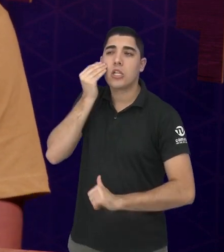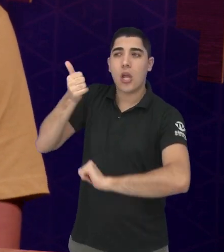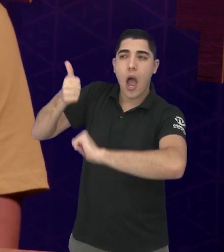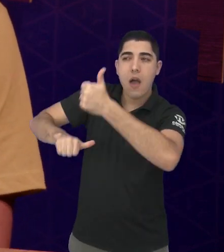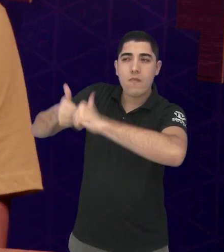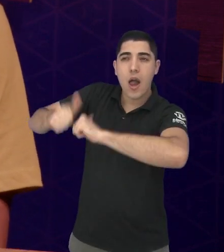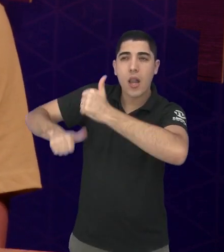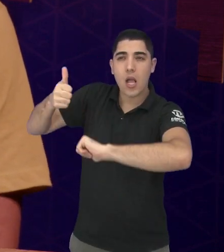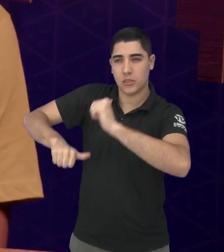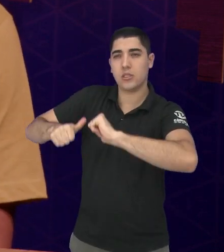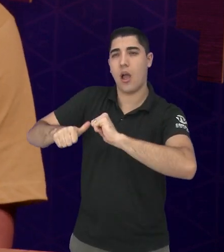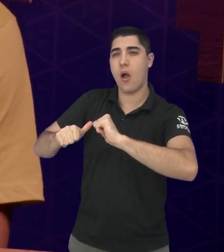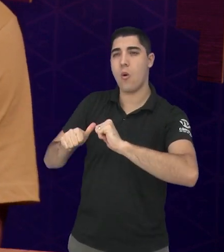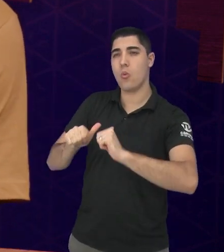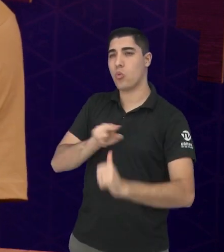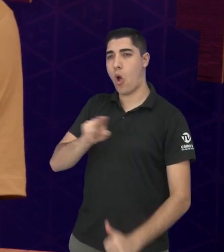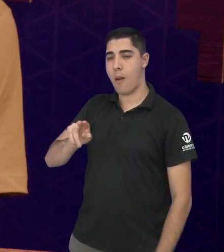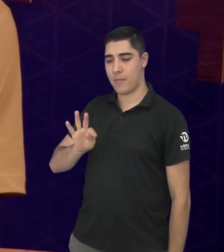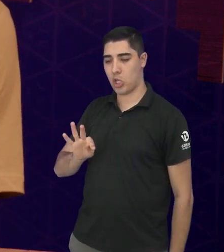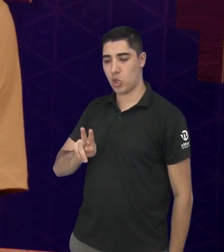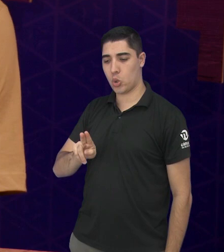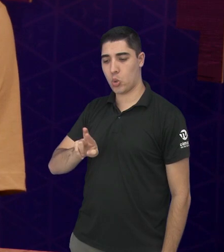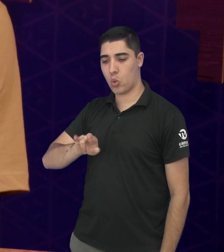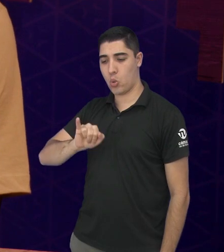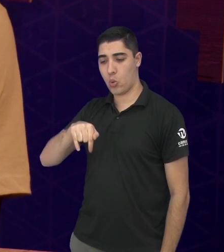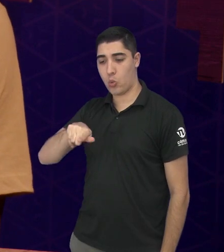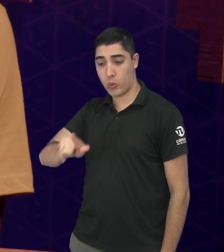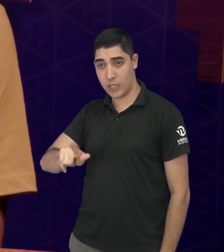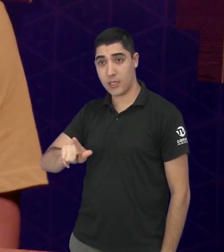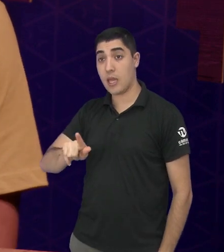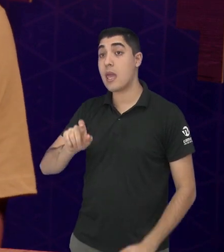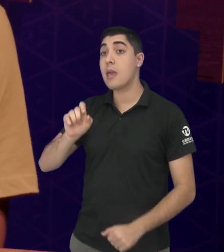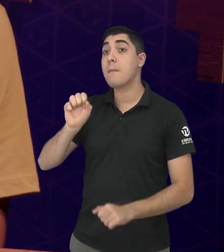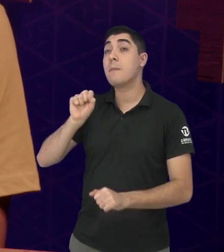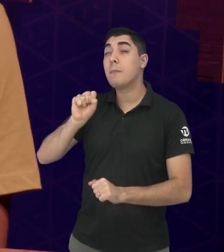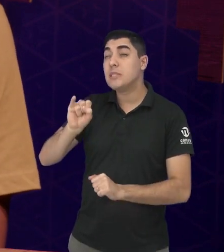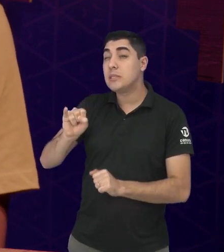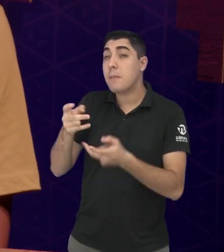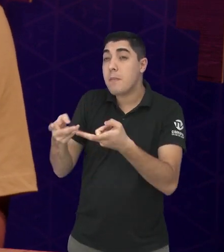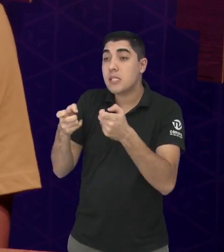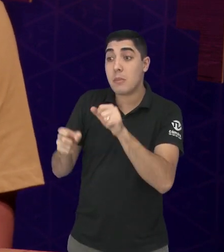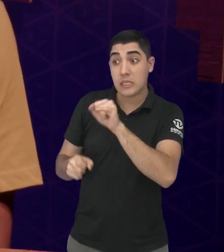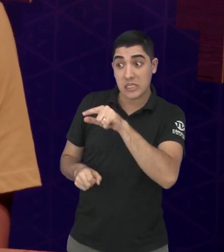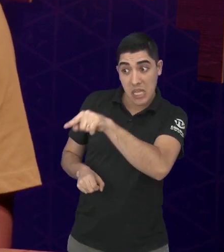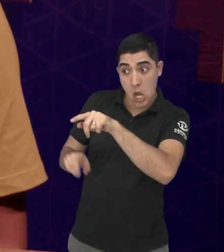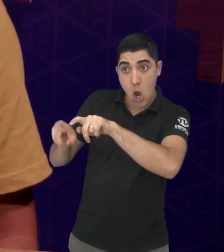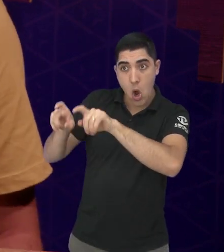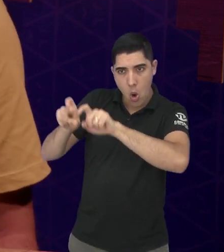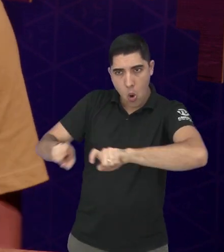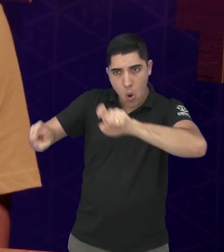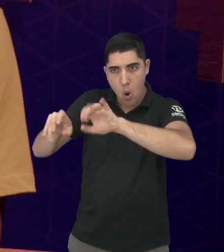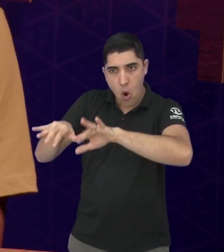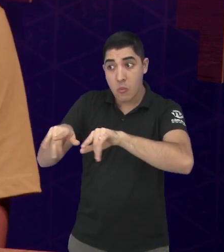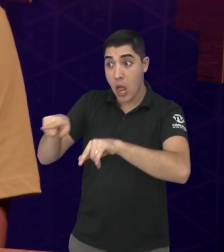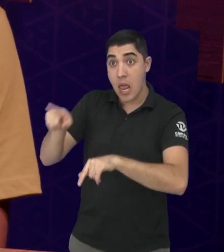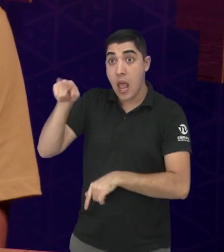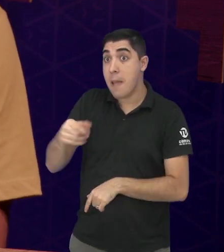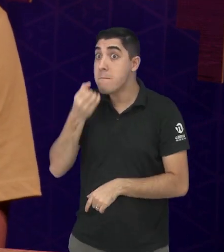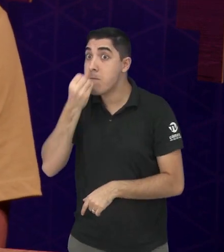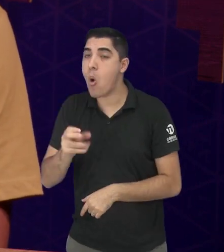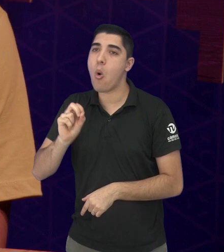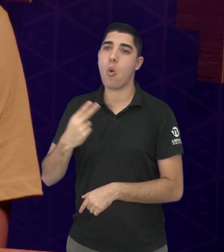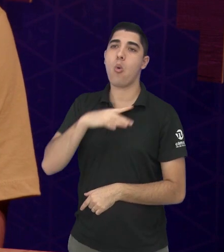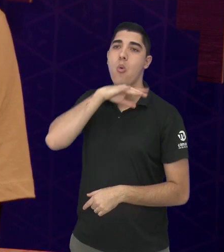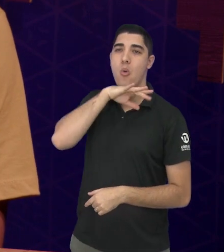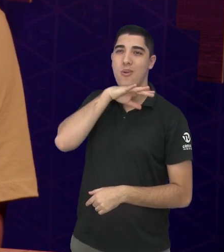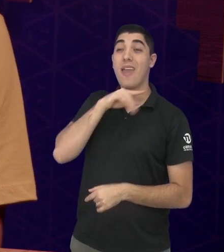ver se uma inteligência artificial ela é boa, qual é o nível dela, né? Porque esse teste de